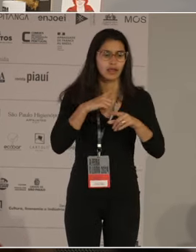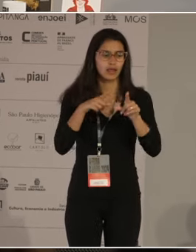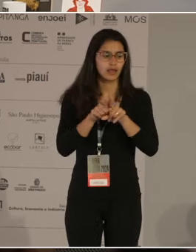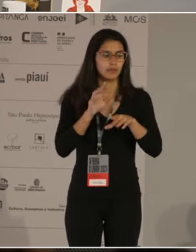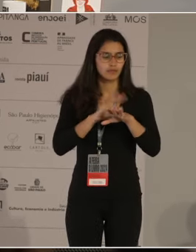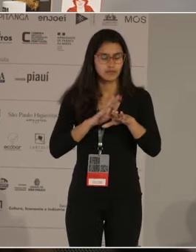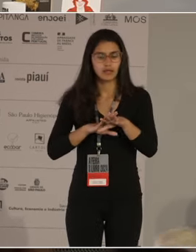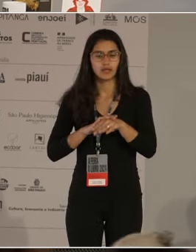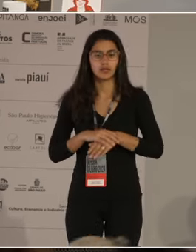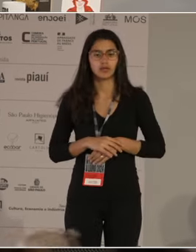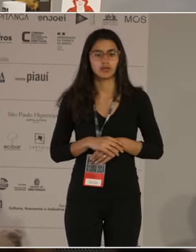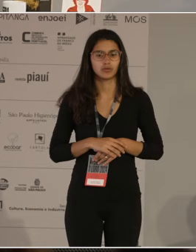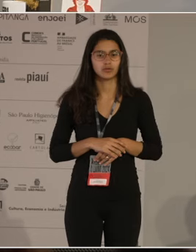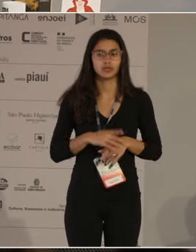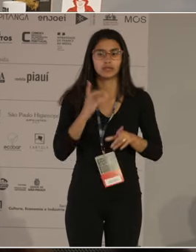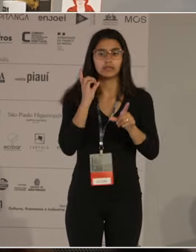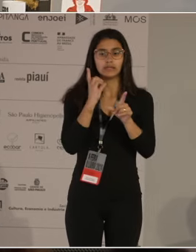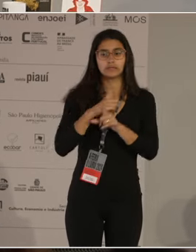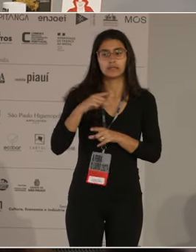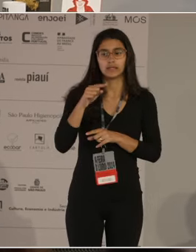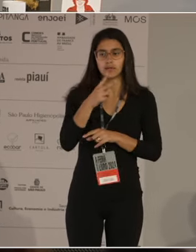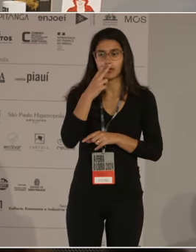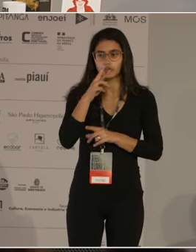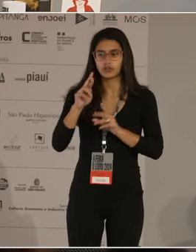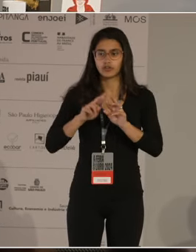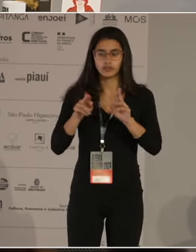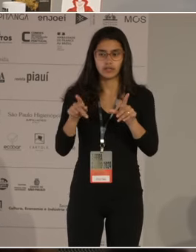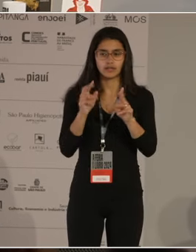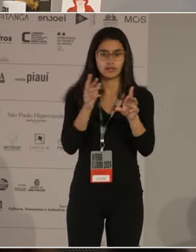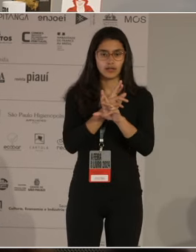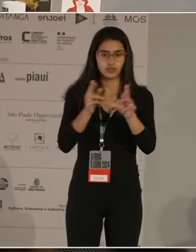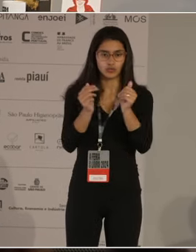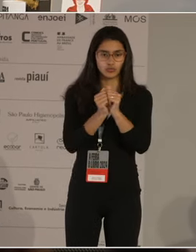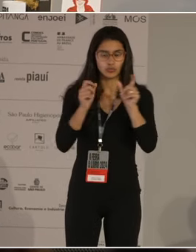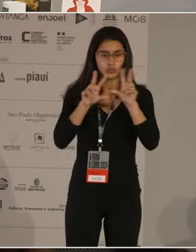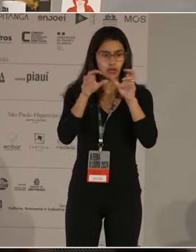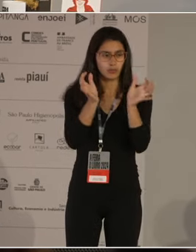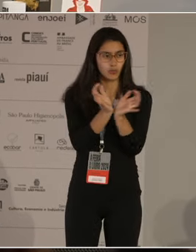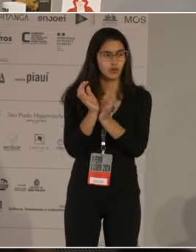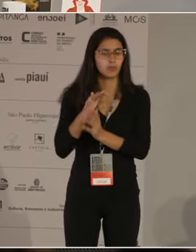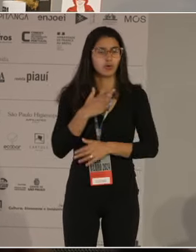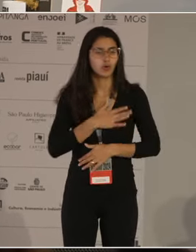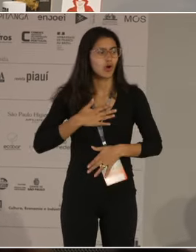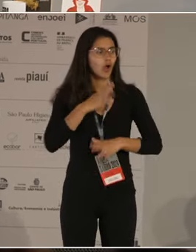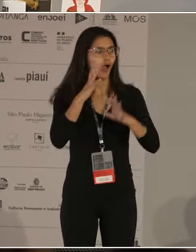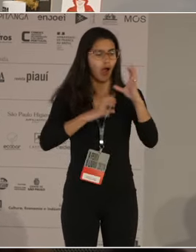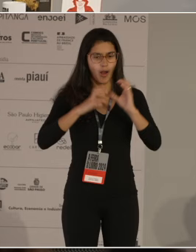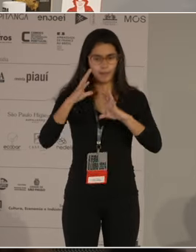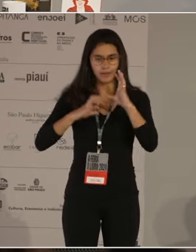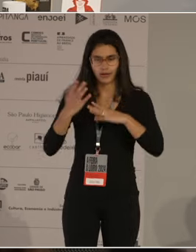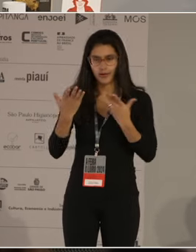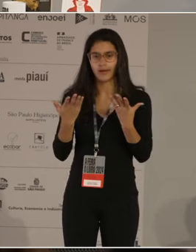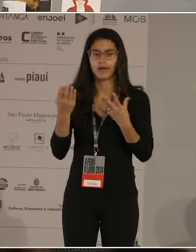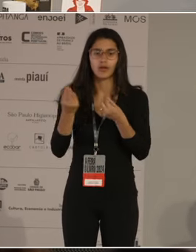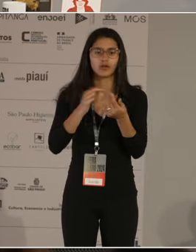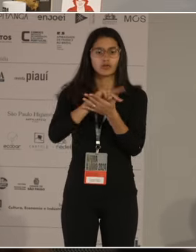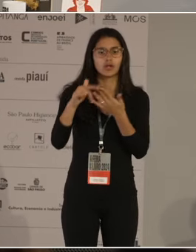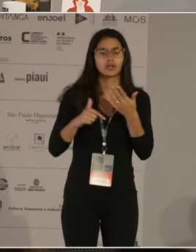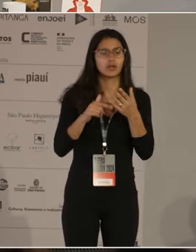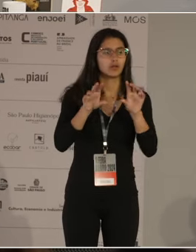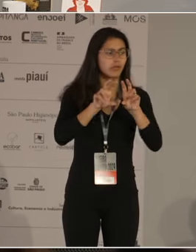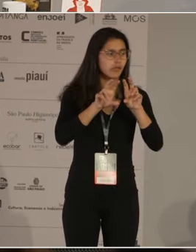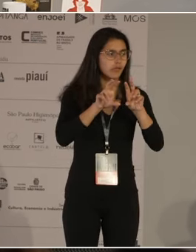e arqueólogos, existe alguma coisa que você acha que é diferente com relação a esse grupo que adora brigar? Com as outras